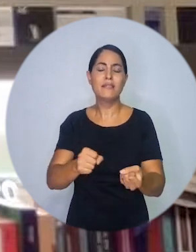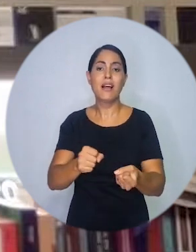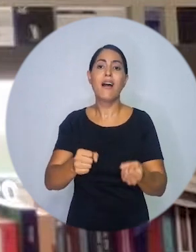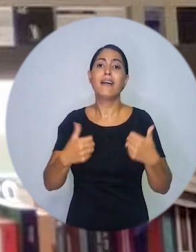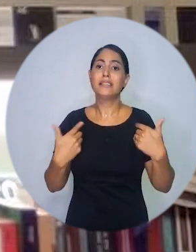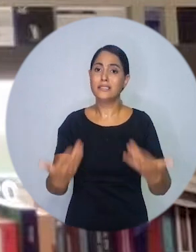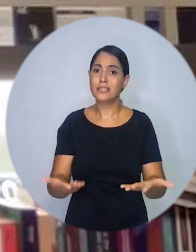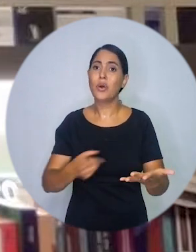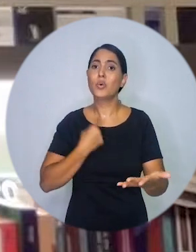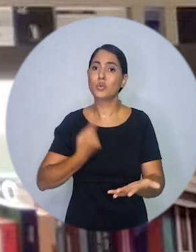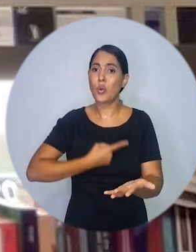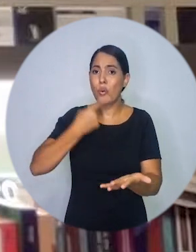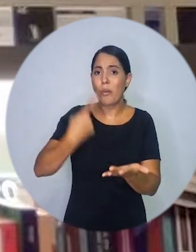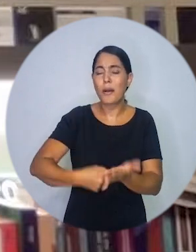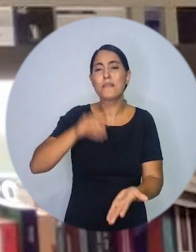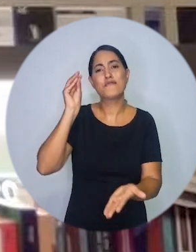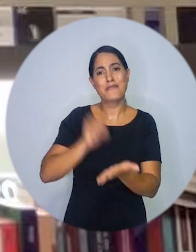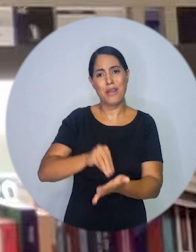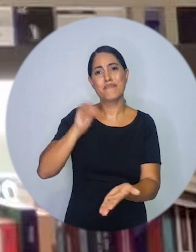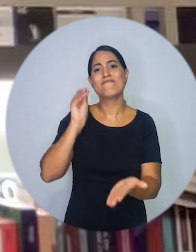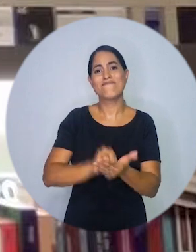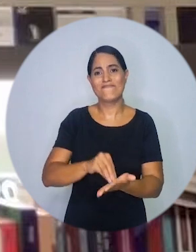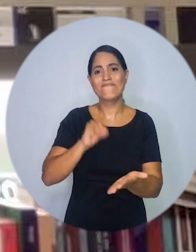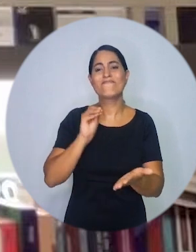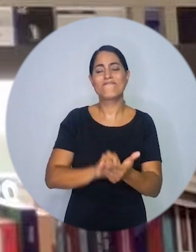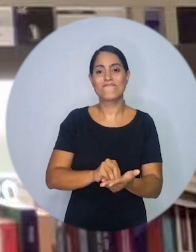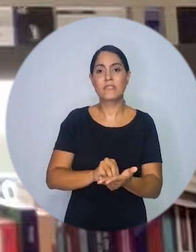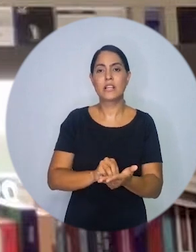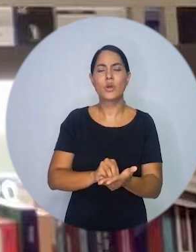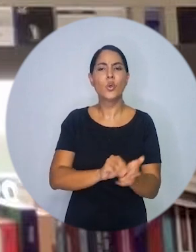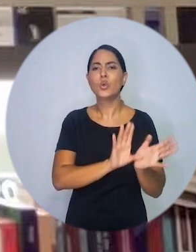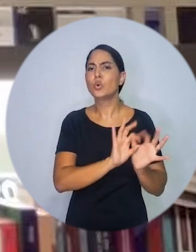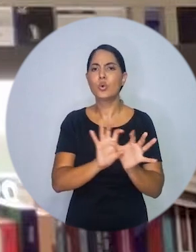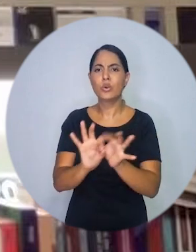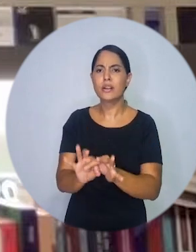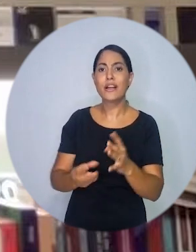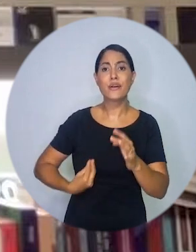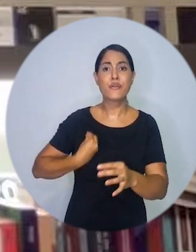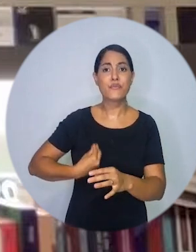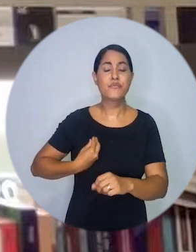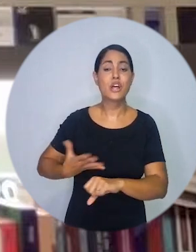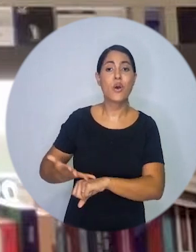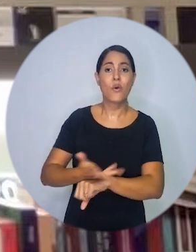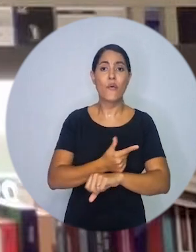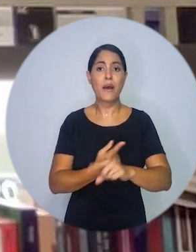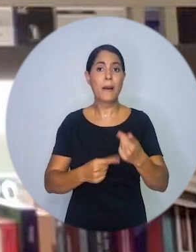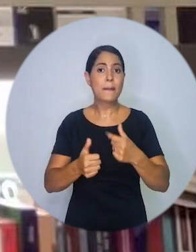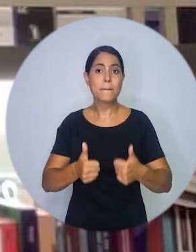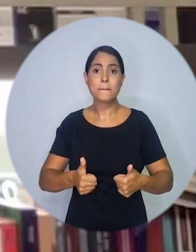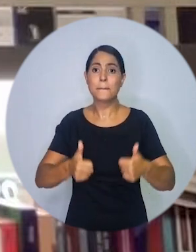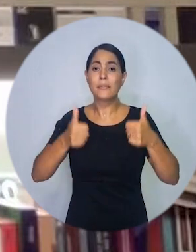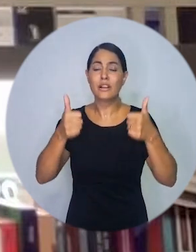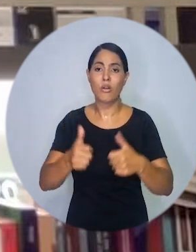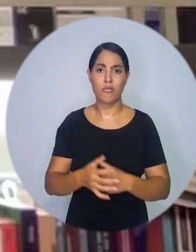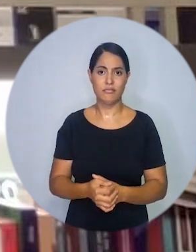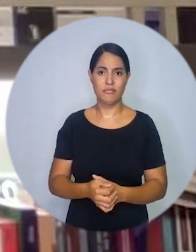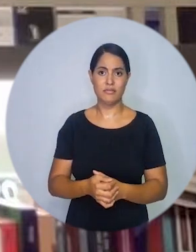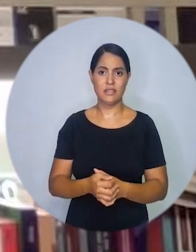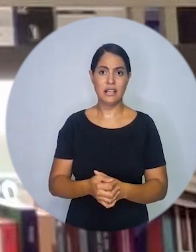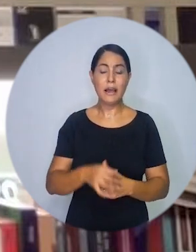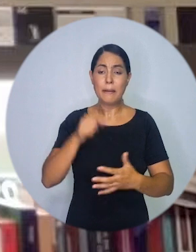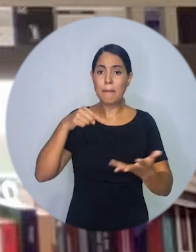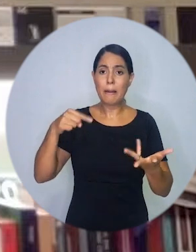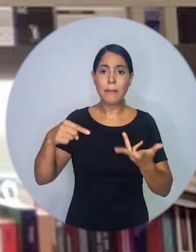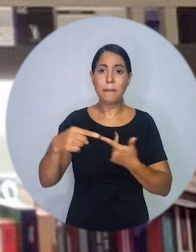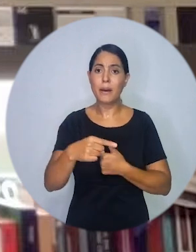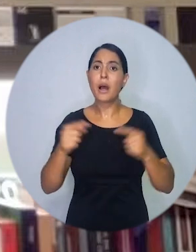falta esse compromisso nosso com as cidades, numa tentativa de trazer melhor qualidade de vida, melhor utilização dos